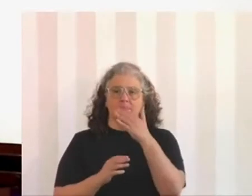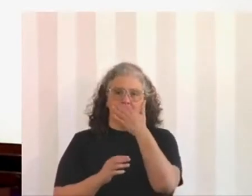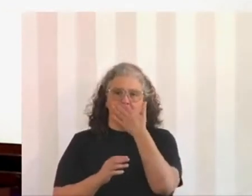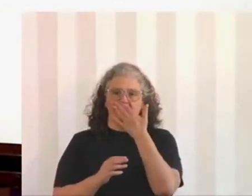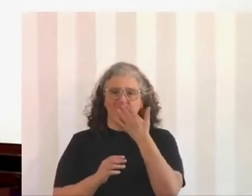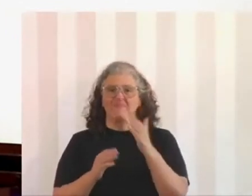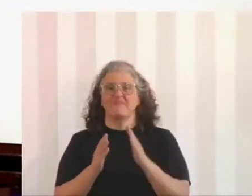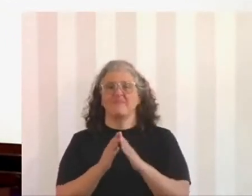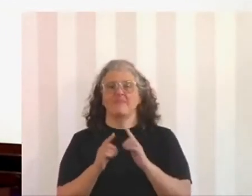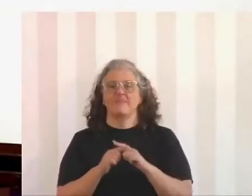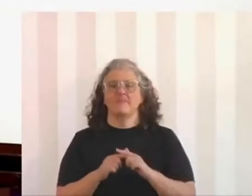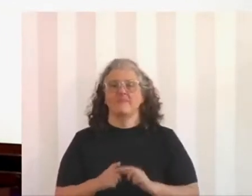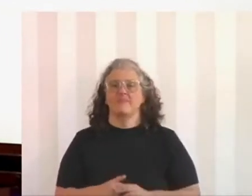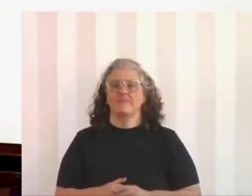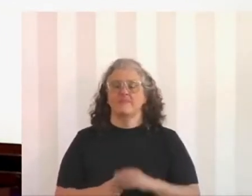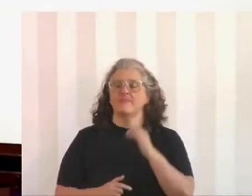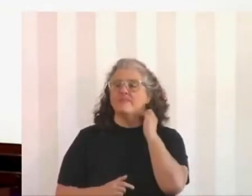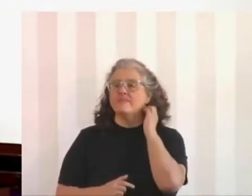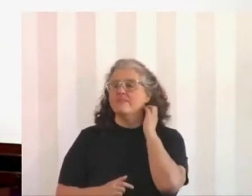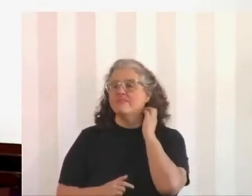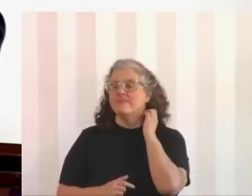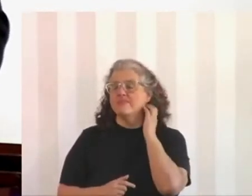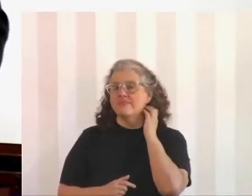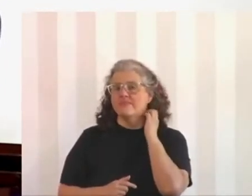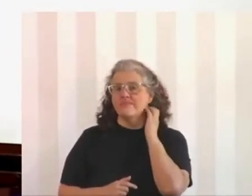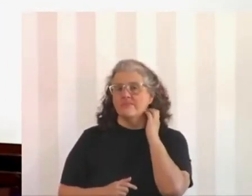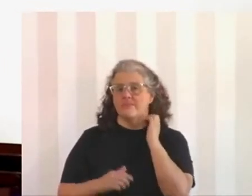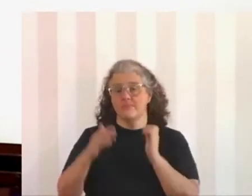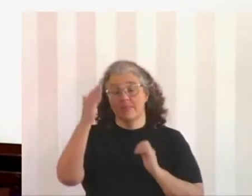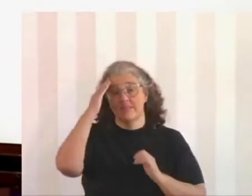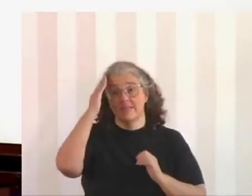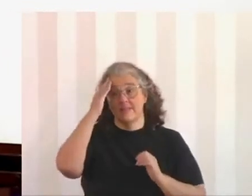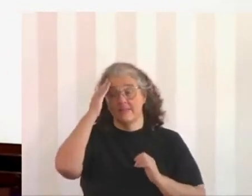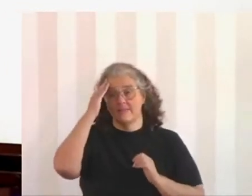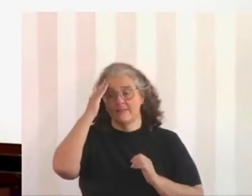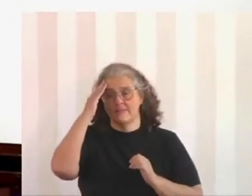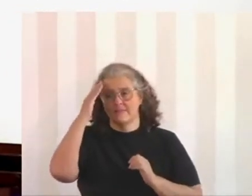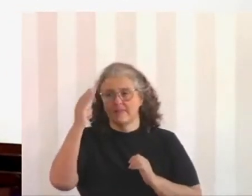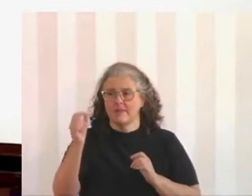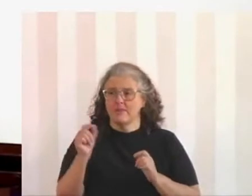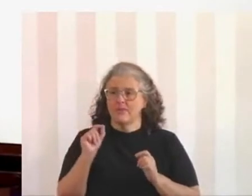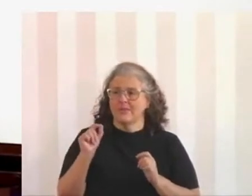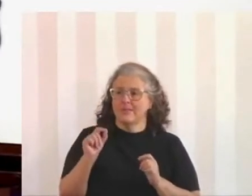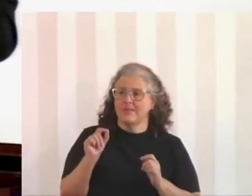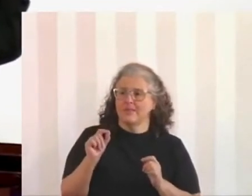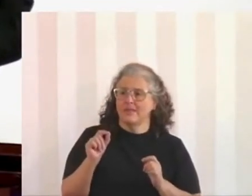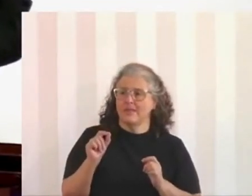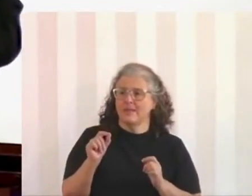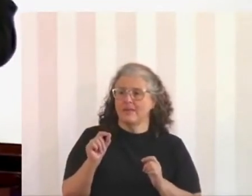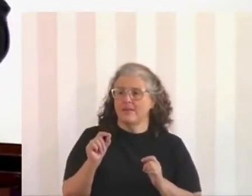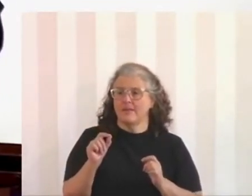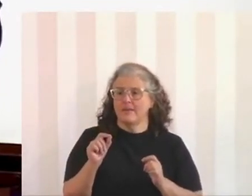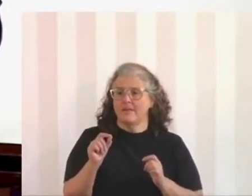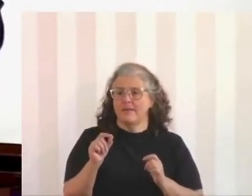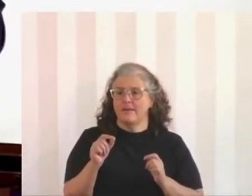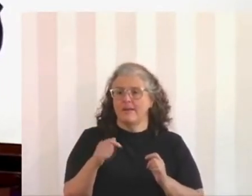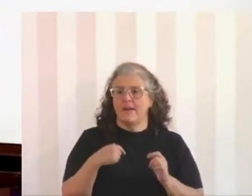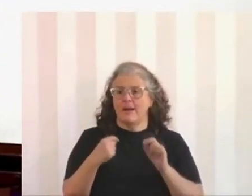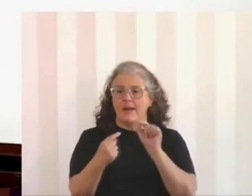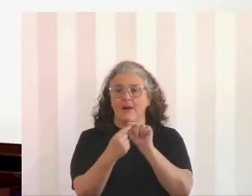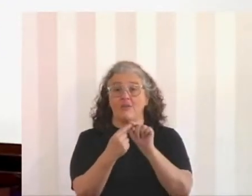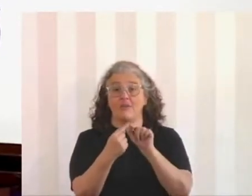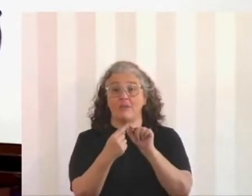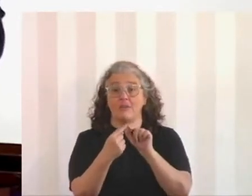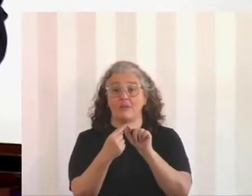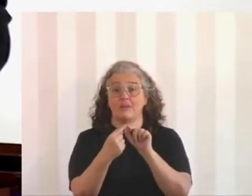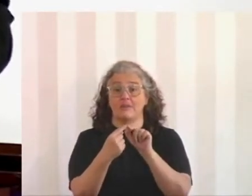tem como. Aí a gente precisa entender o que é afinidade e o que é intimidade. A afinidade é algo que eu